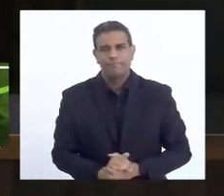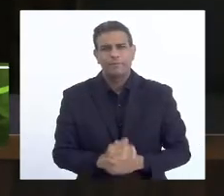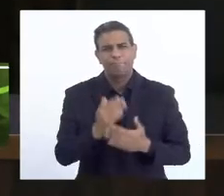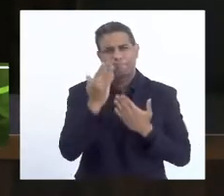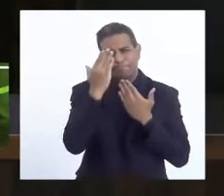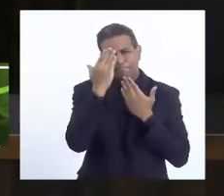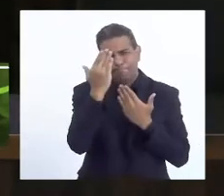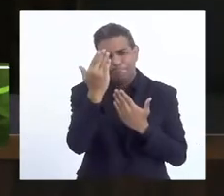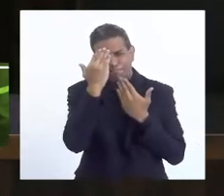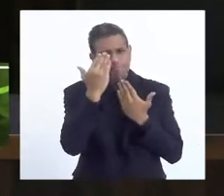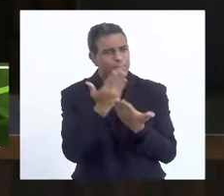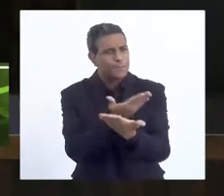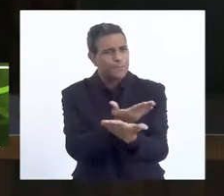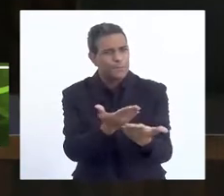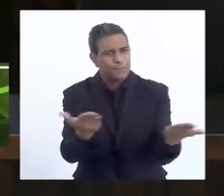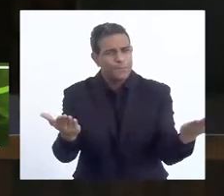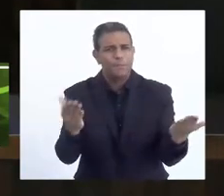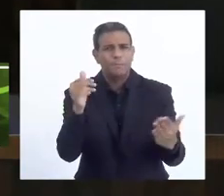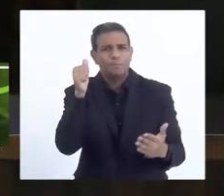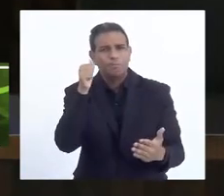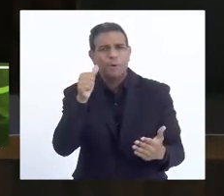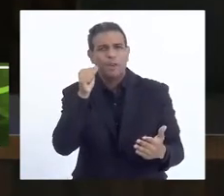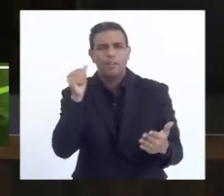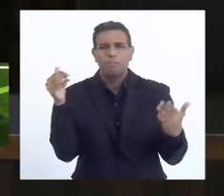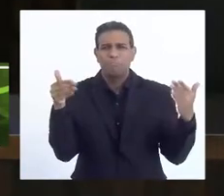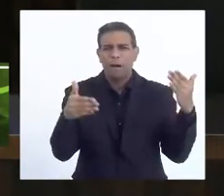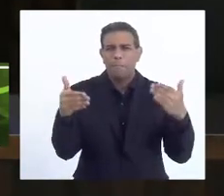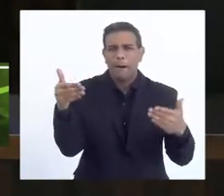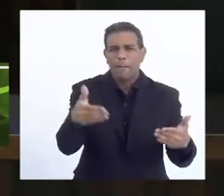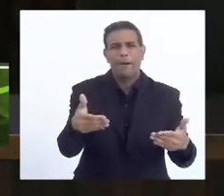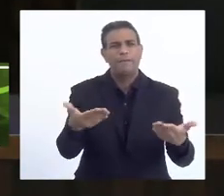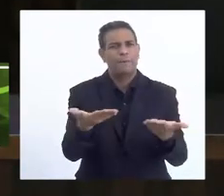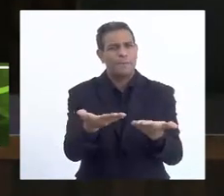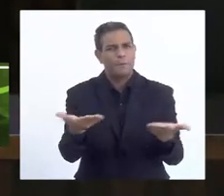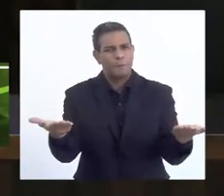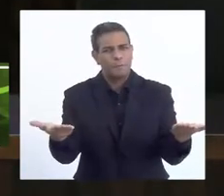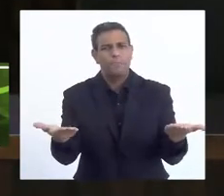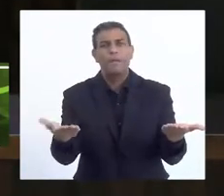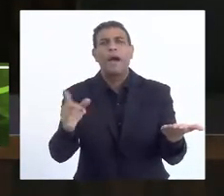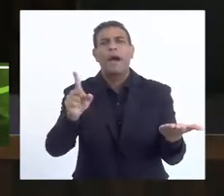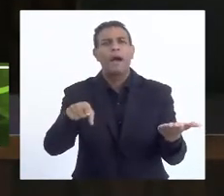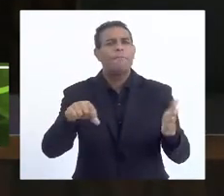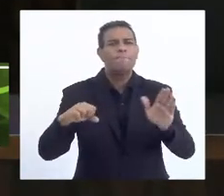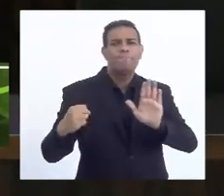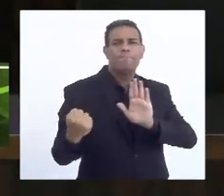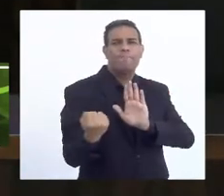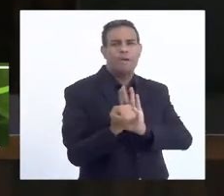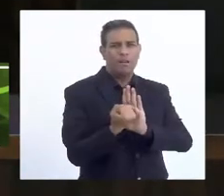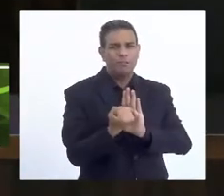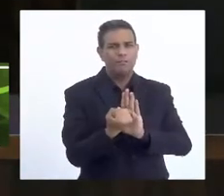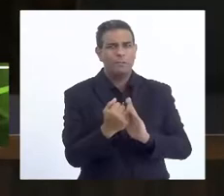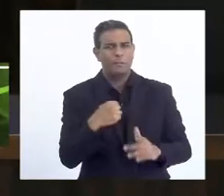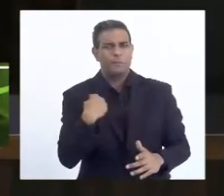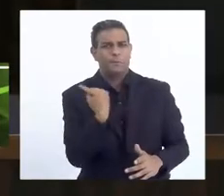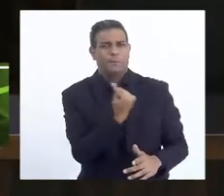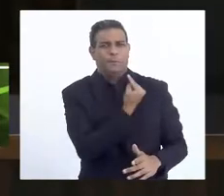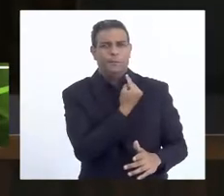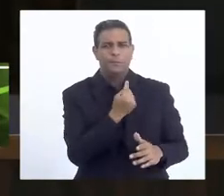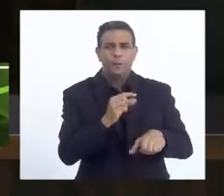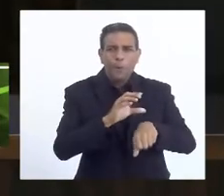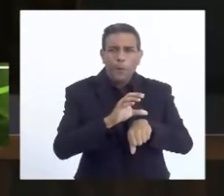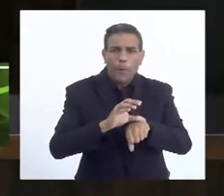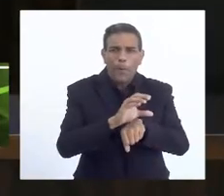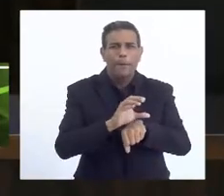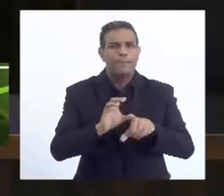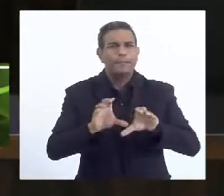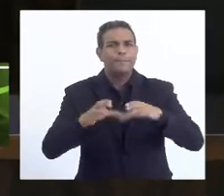a presença de todas vocês. Hoje é um dia muito especial para nós e é um